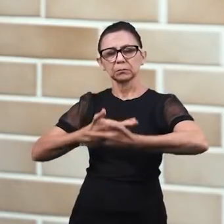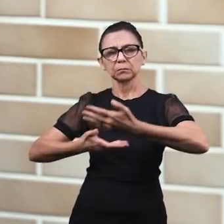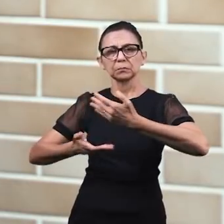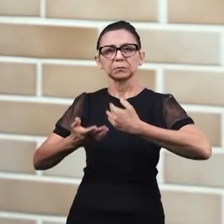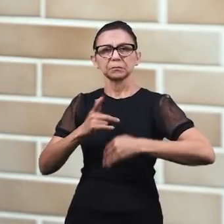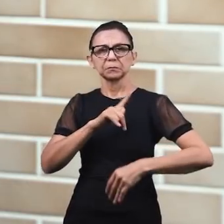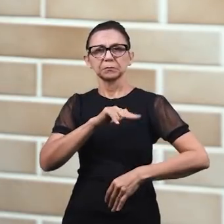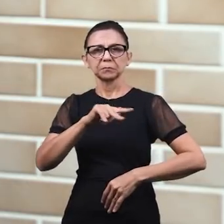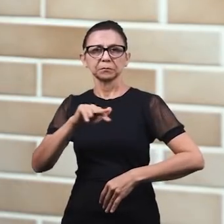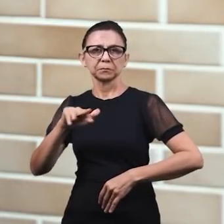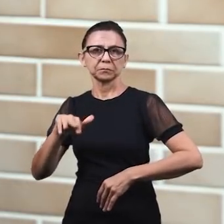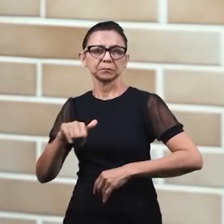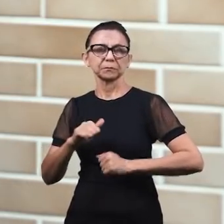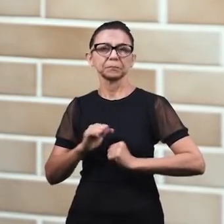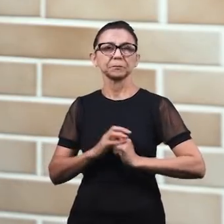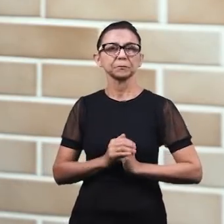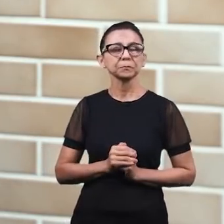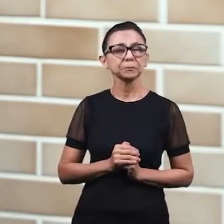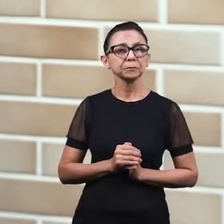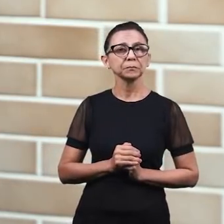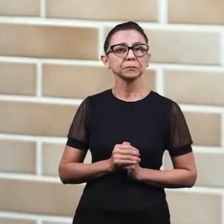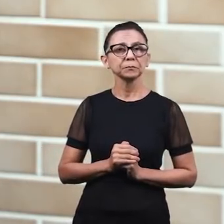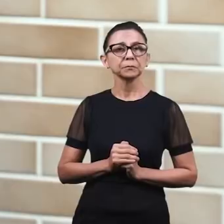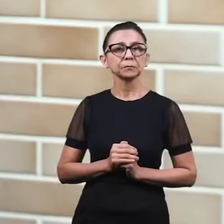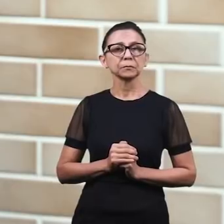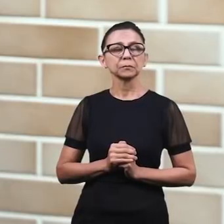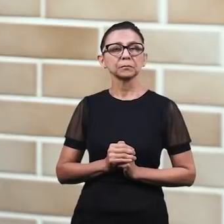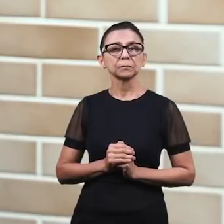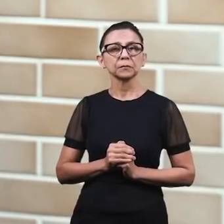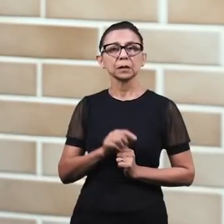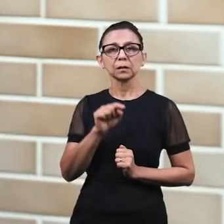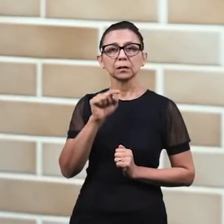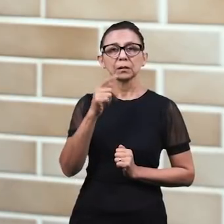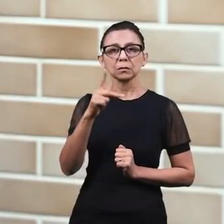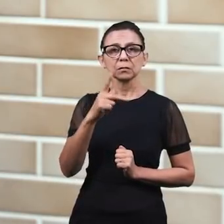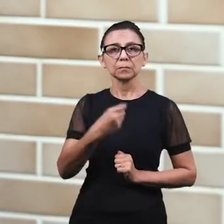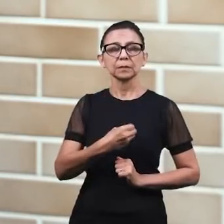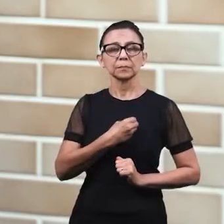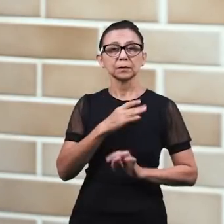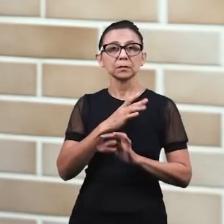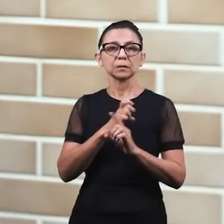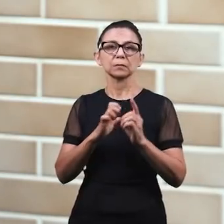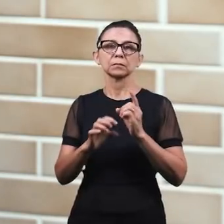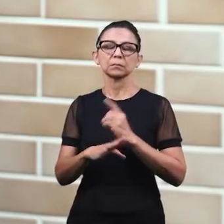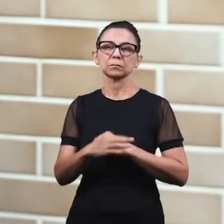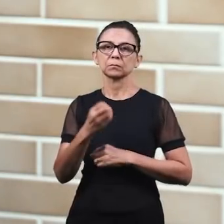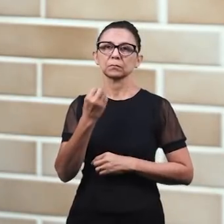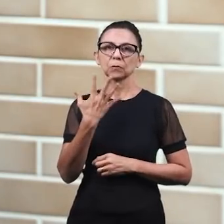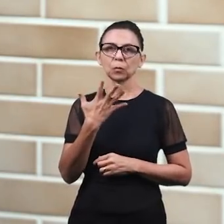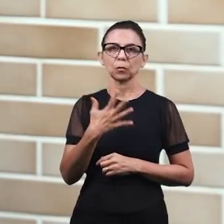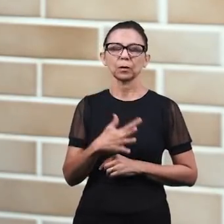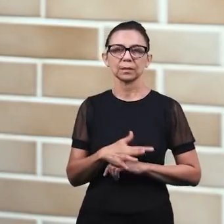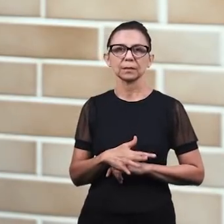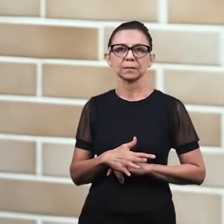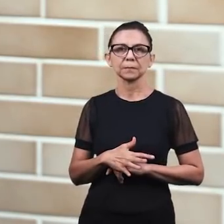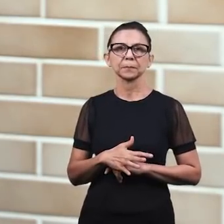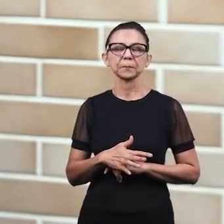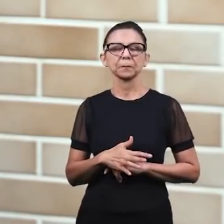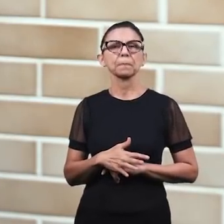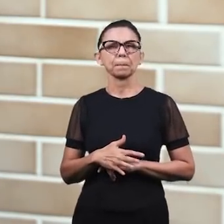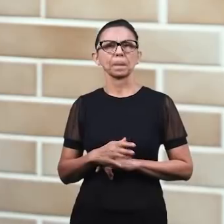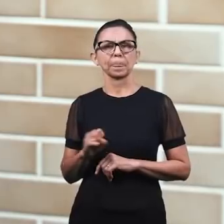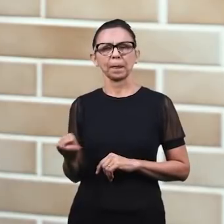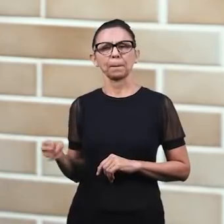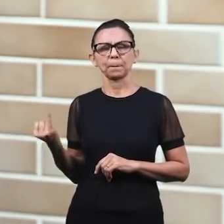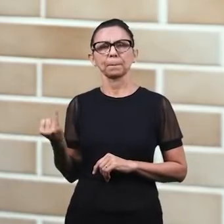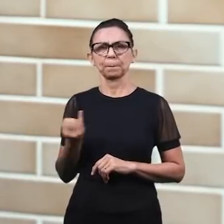entre os irmãos. Essa expressão mostra que a sua participação nas escolas bíblicas tem sido muito